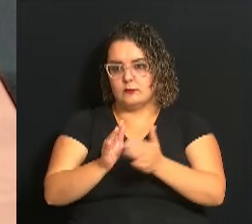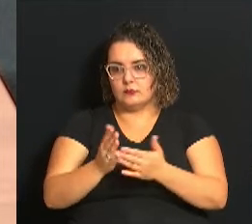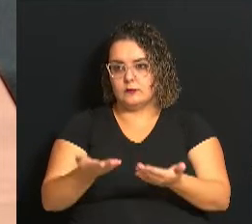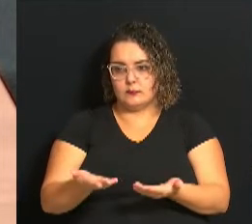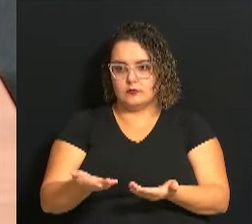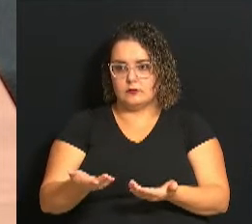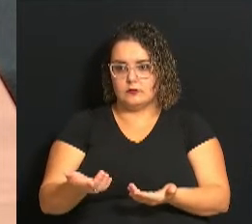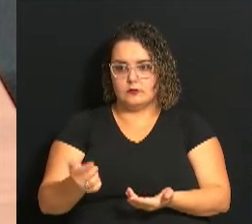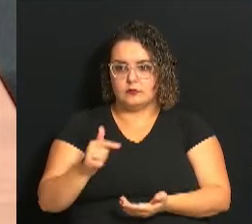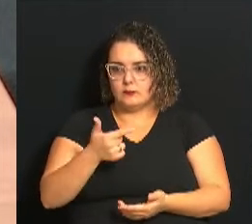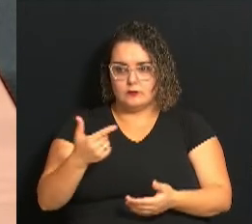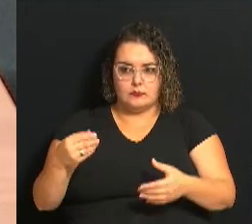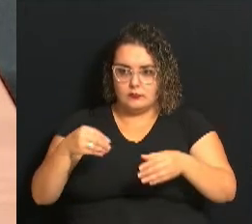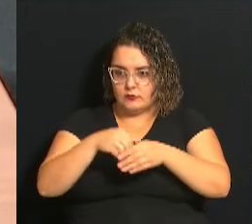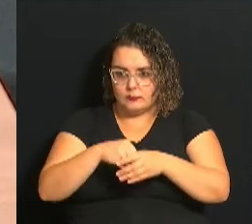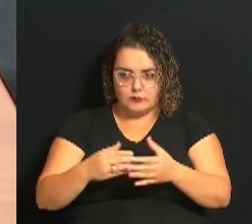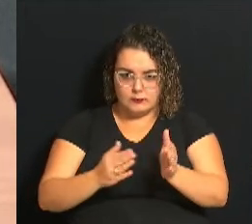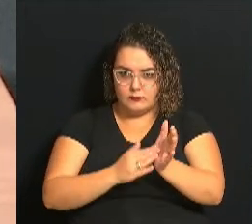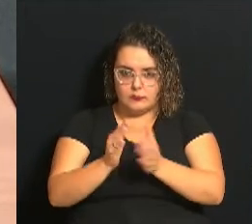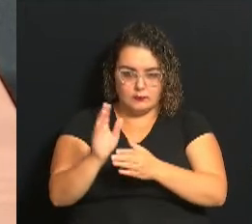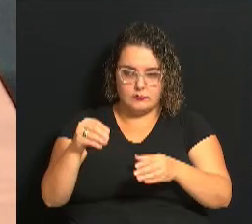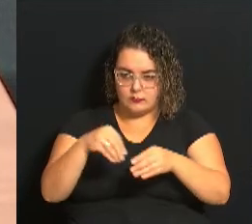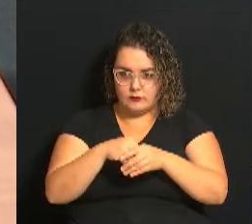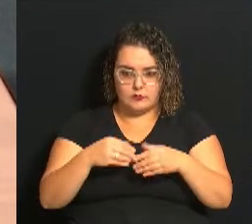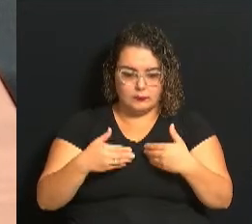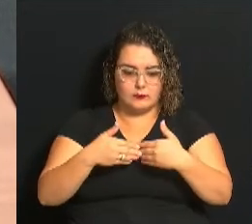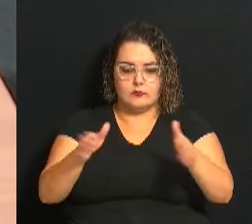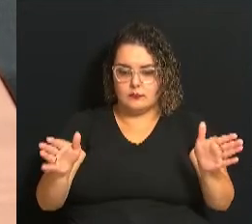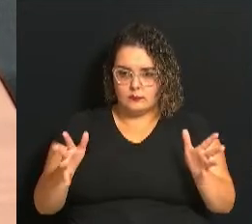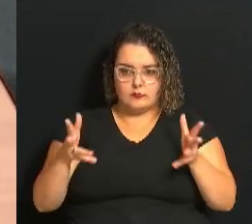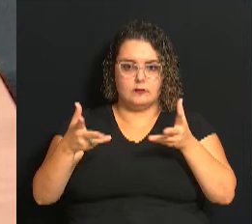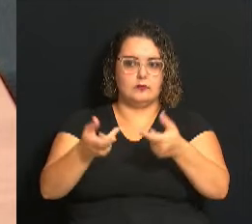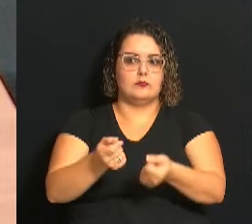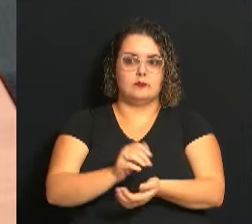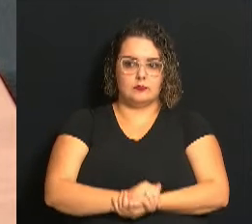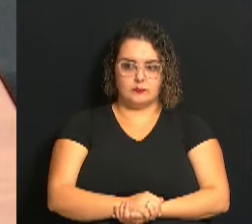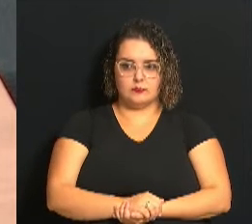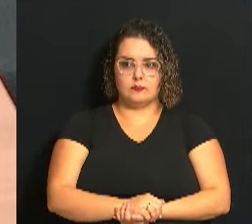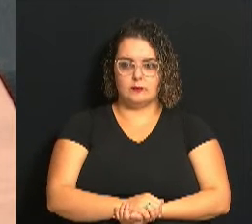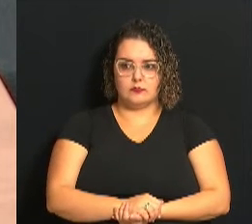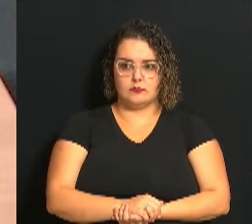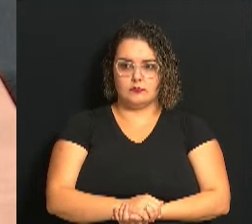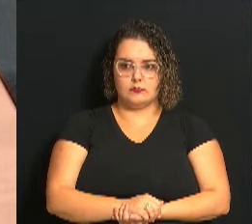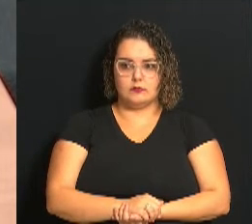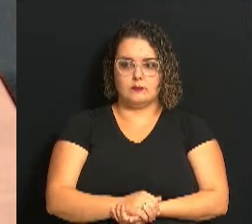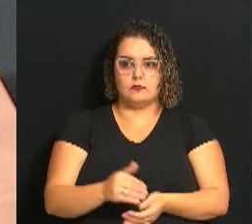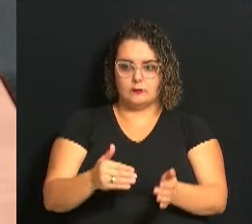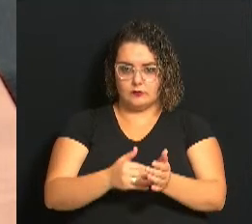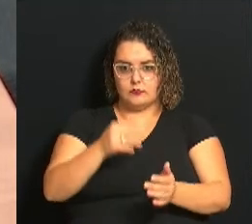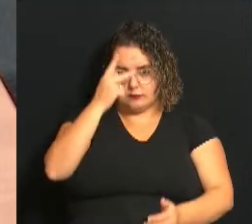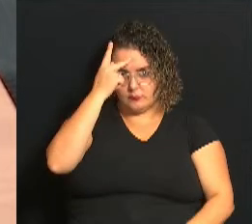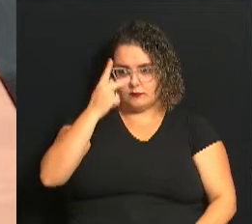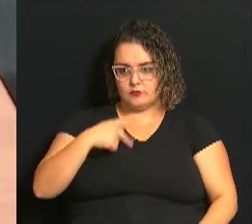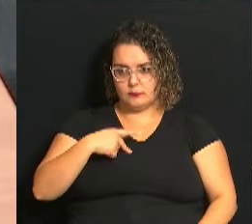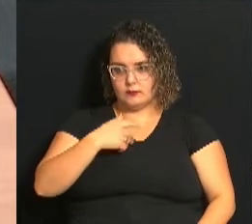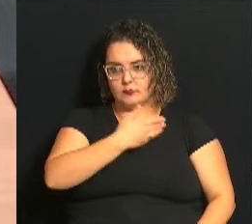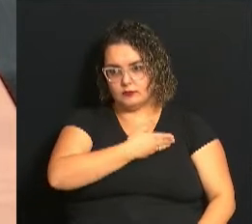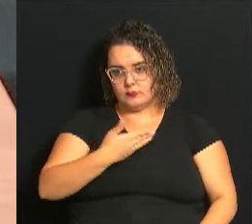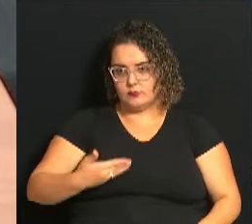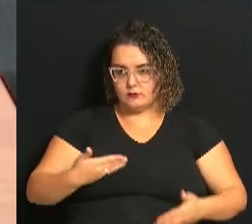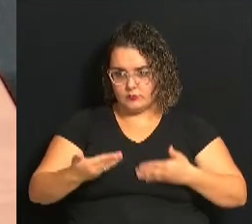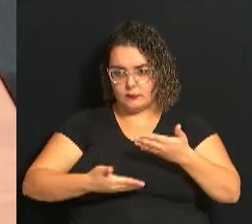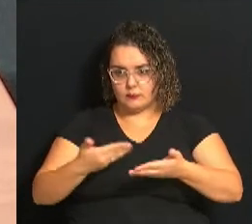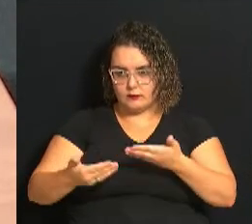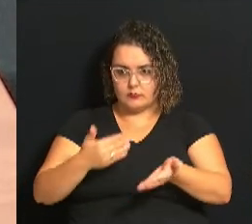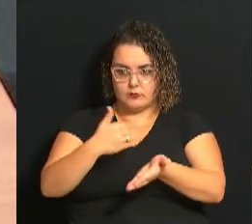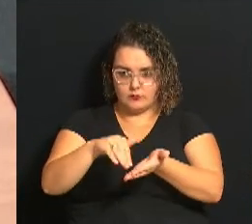concurso interno para isso. É um concurso que é aberto para todo mundo, do qual até um próprio servidor atual da secretaria, se